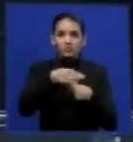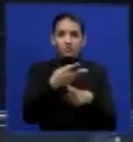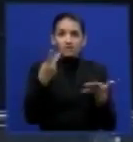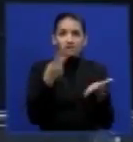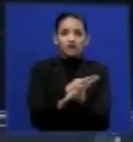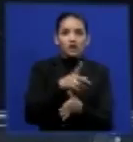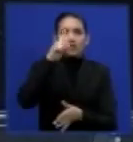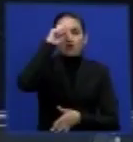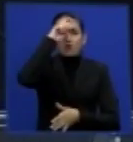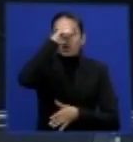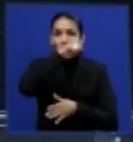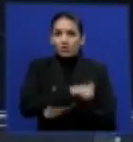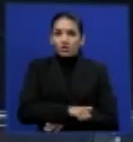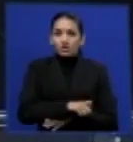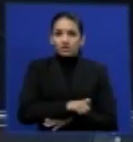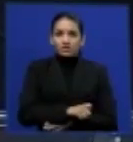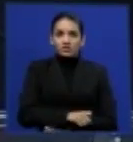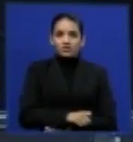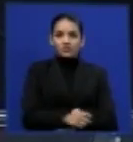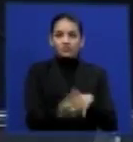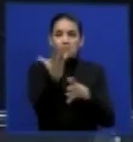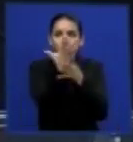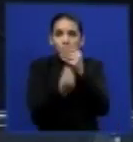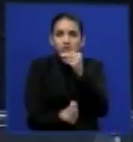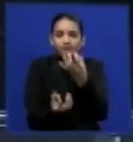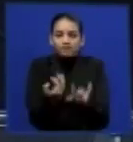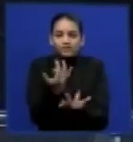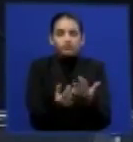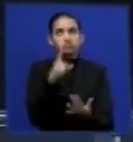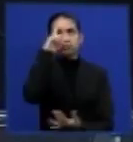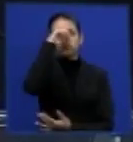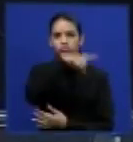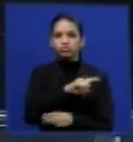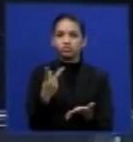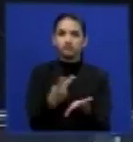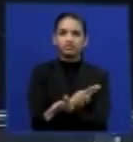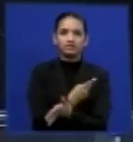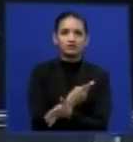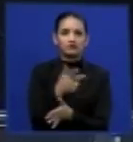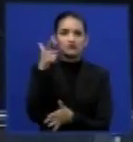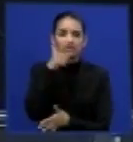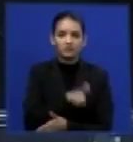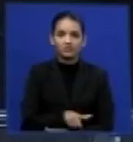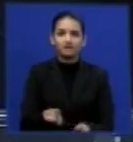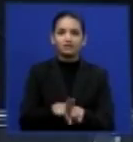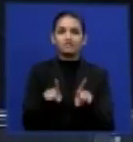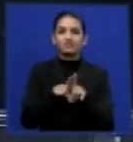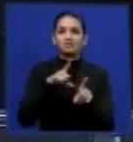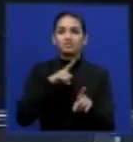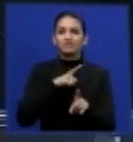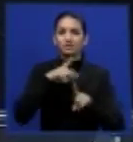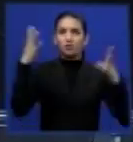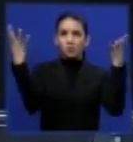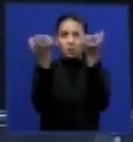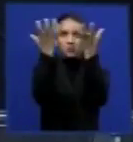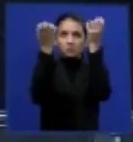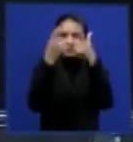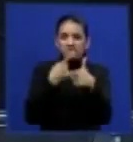dificílimo controle e gerando obviamente poluição incalculável